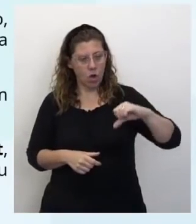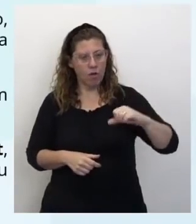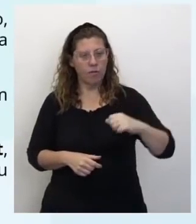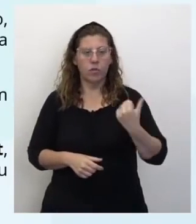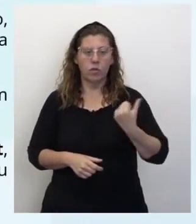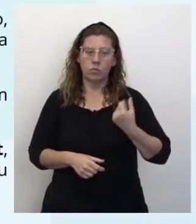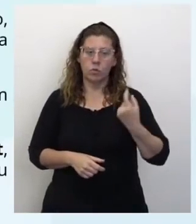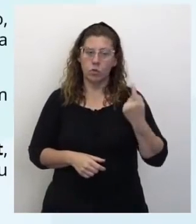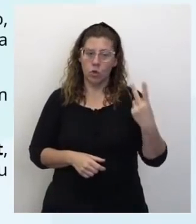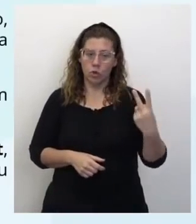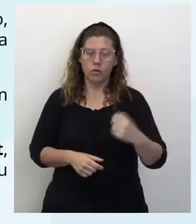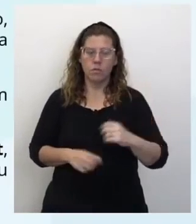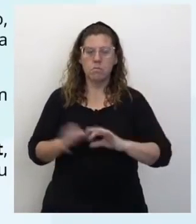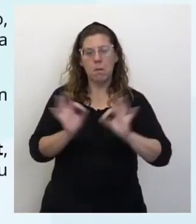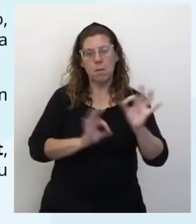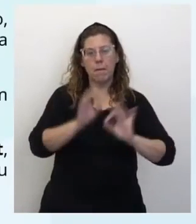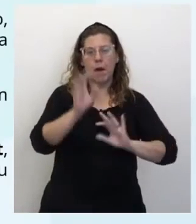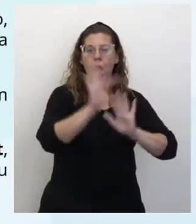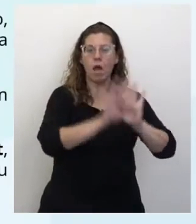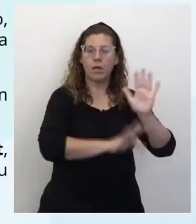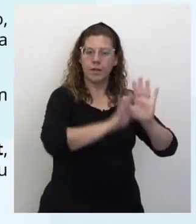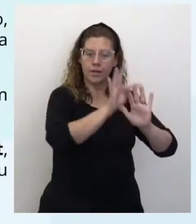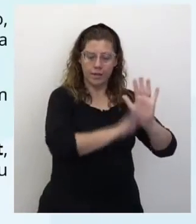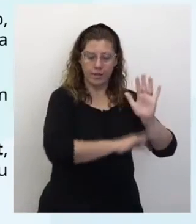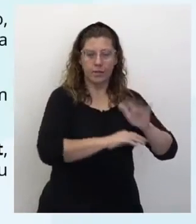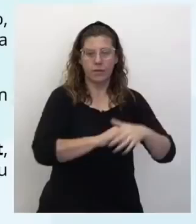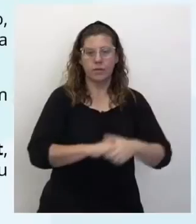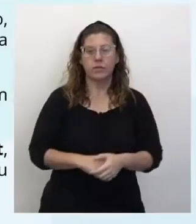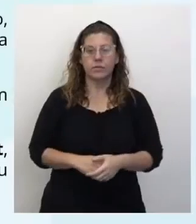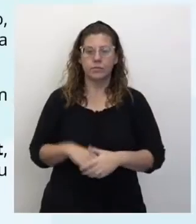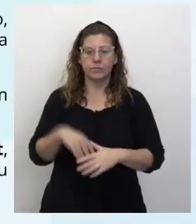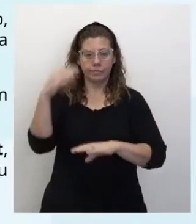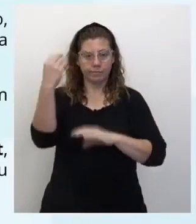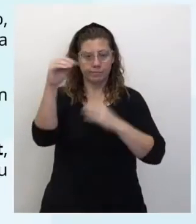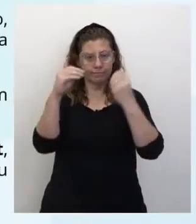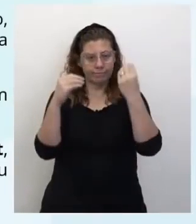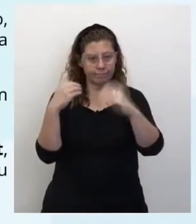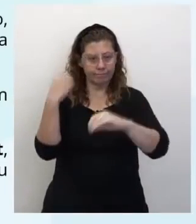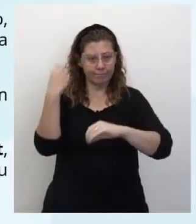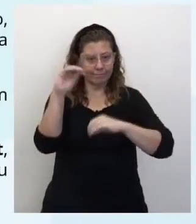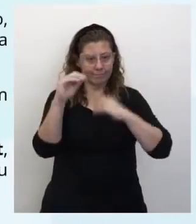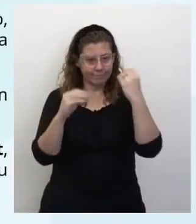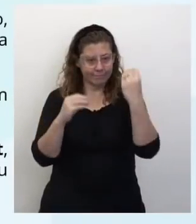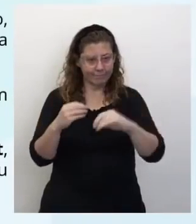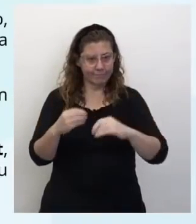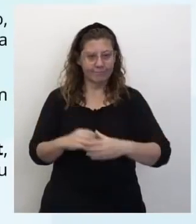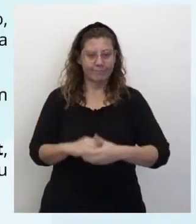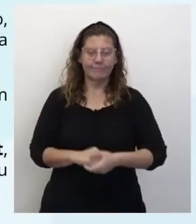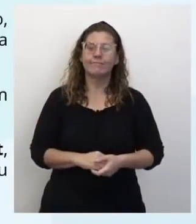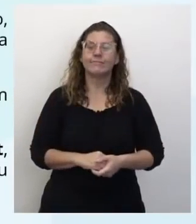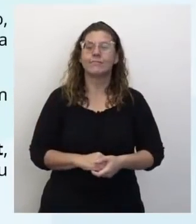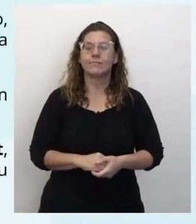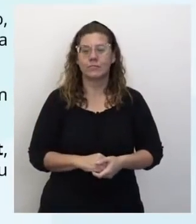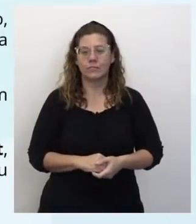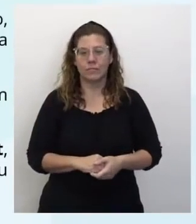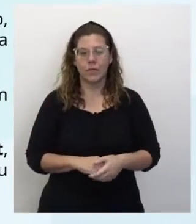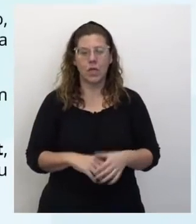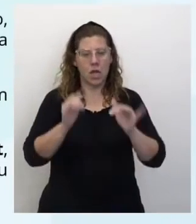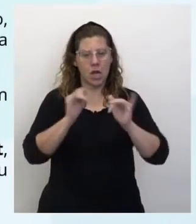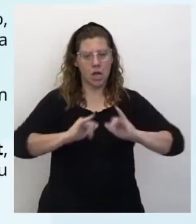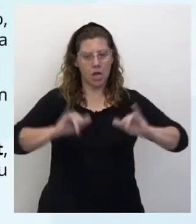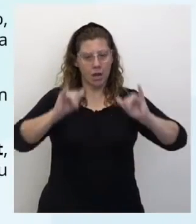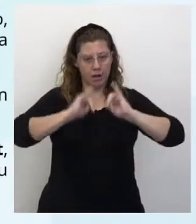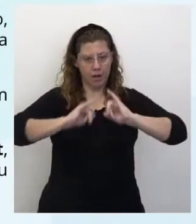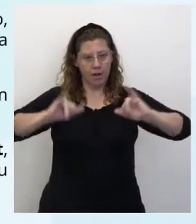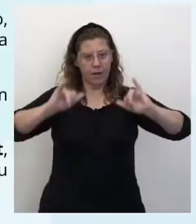EF09LI12. Produzir textos, infográficos, fóruns de discussão online, fotoreportagens, campanhas publicitárias,